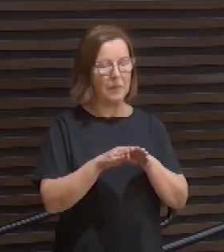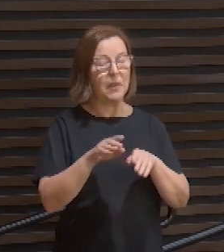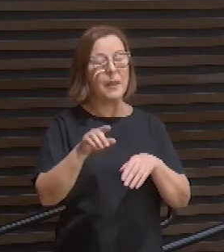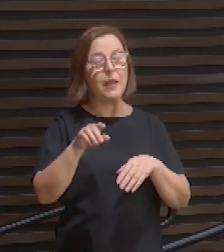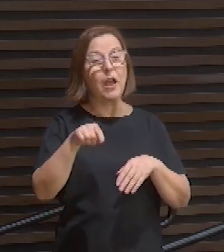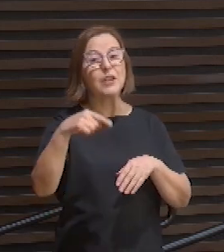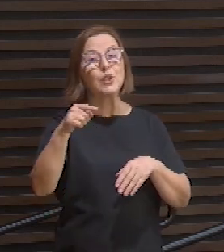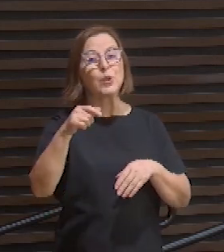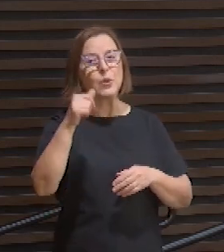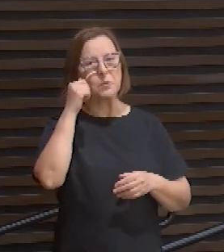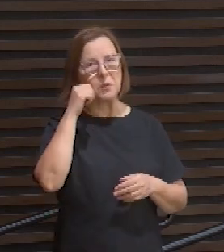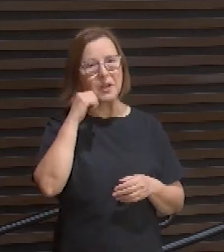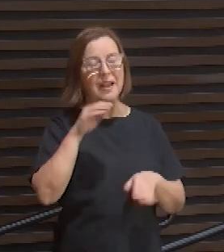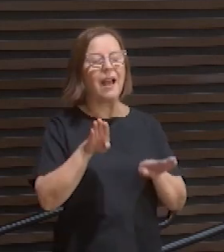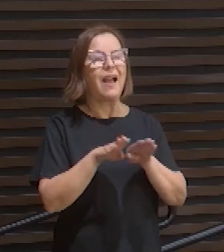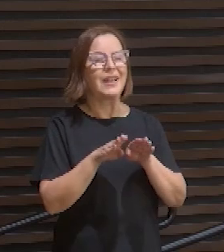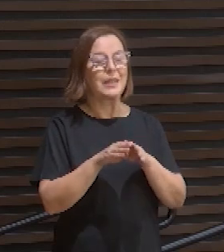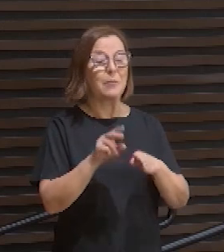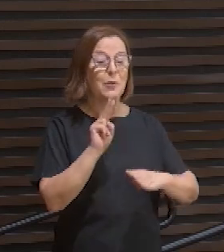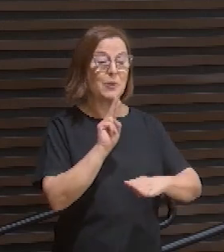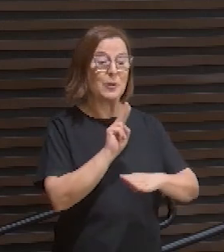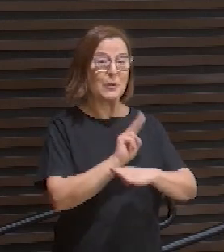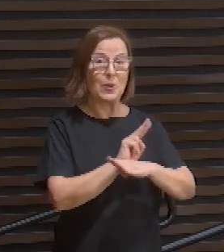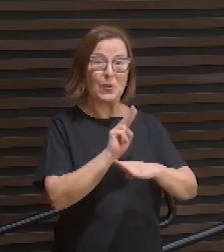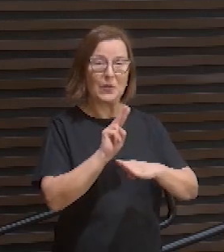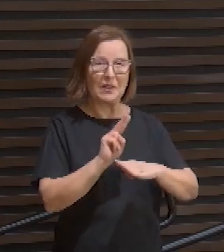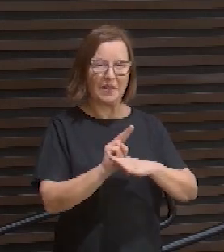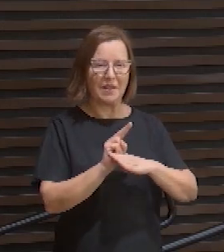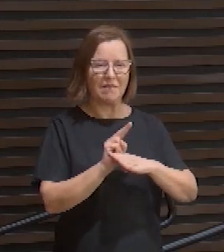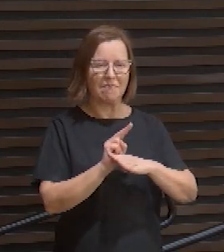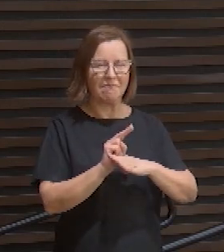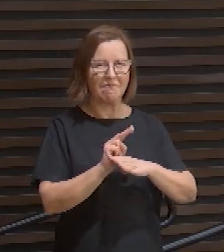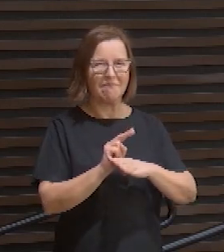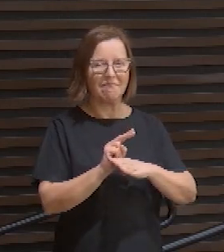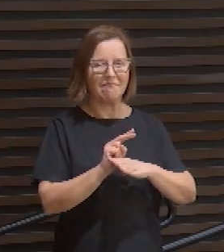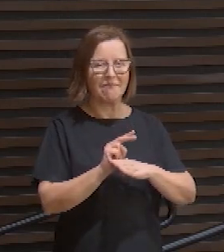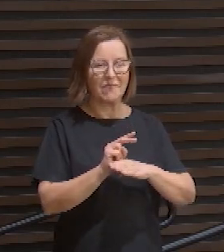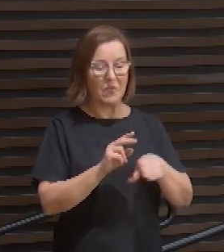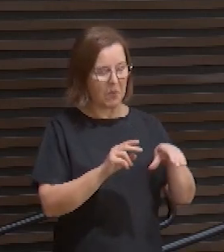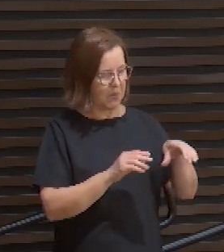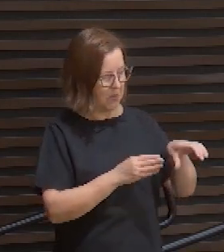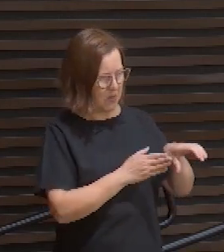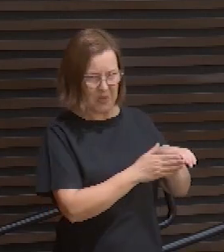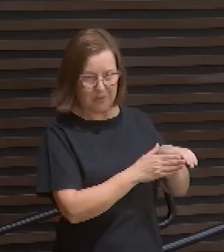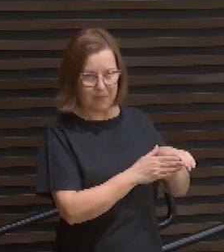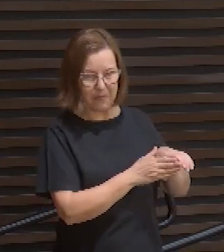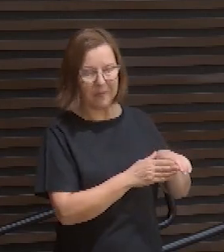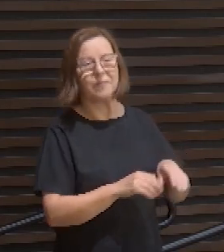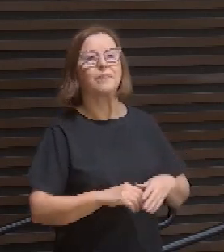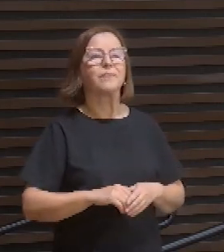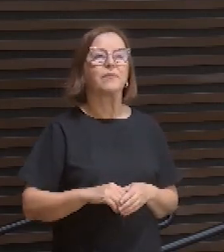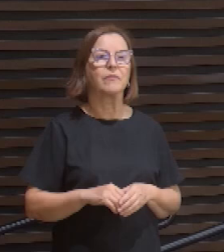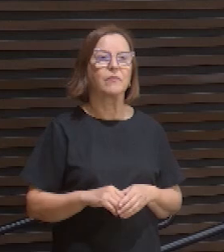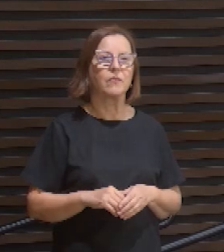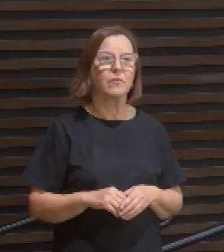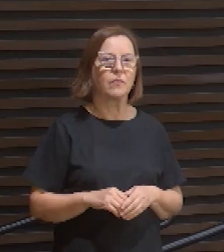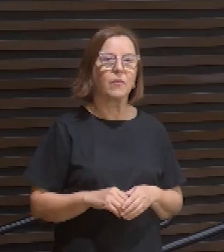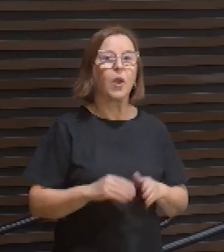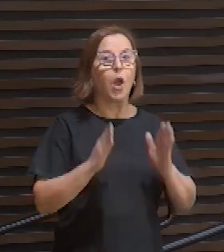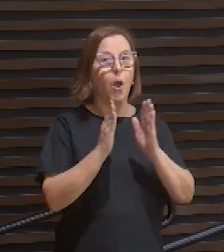guardando o sepulcro. Não sei se eles viram o Senhor Jesus, mas que eles viram o anjo e viram a pedra abrindo, isso eles